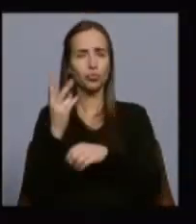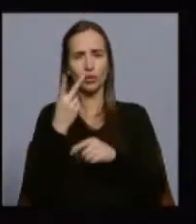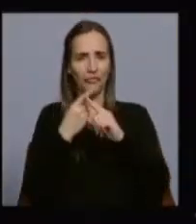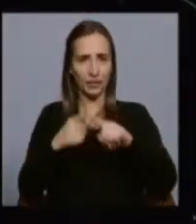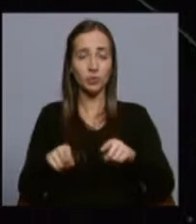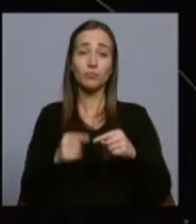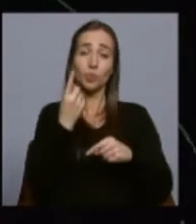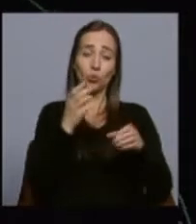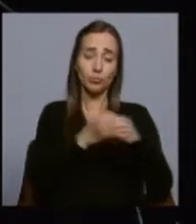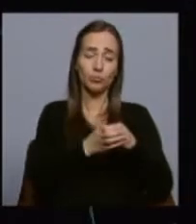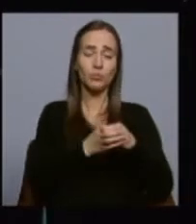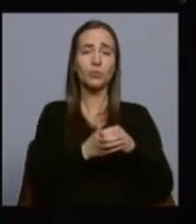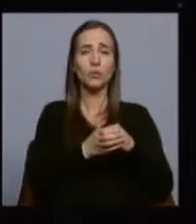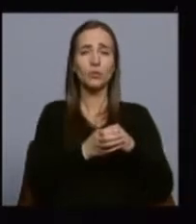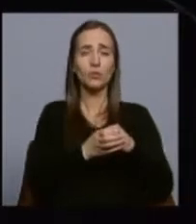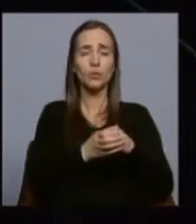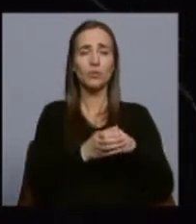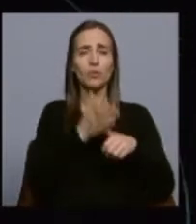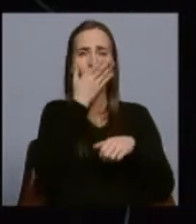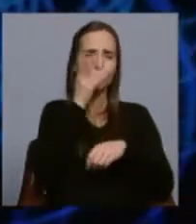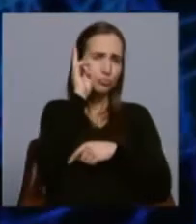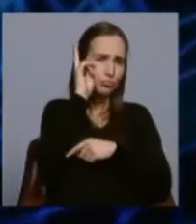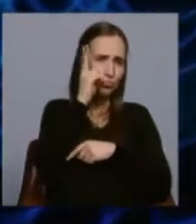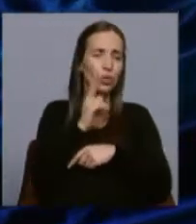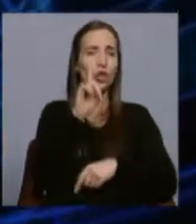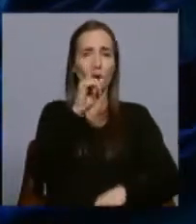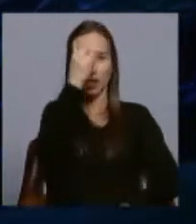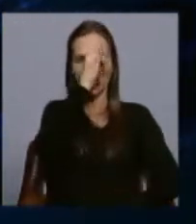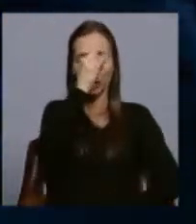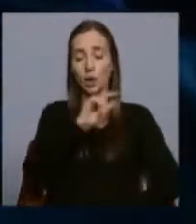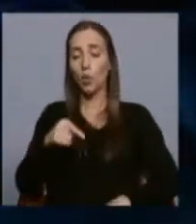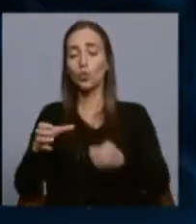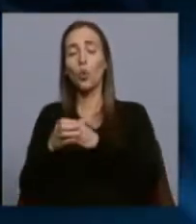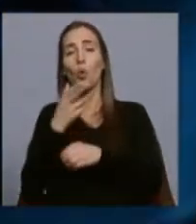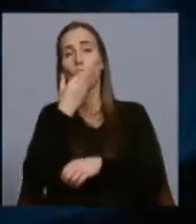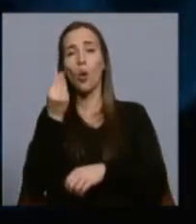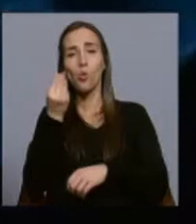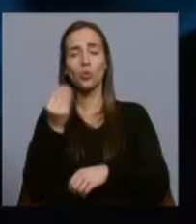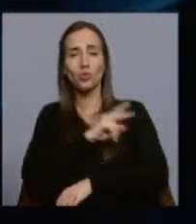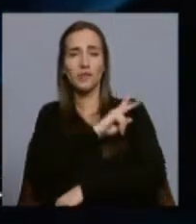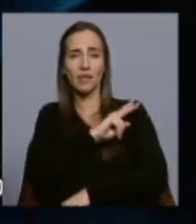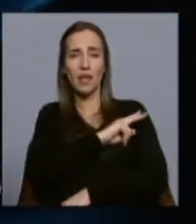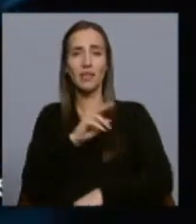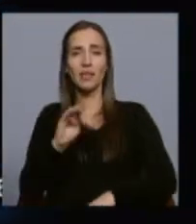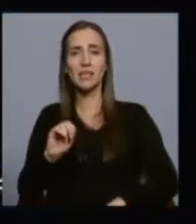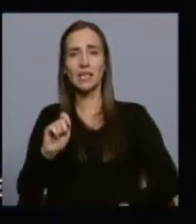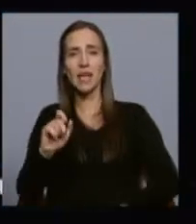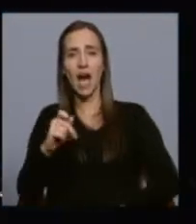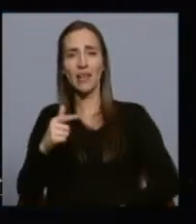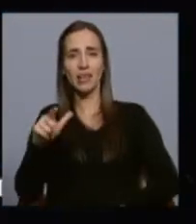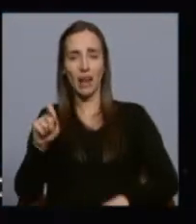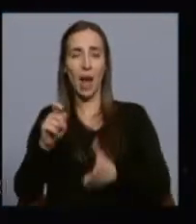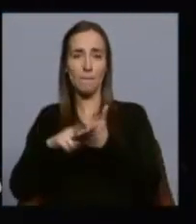comunidade indígena do norte da Argentina e uma outra de estudantes universitários de Seattle. A comunidade indígena eles dividiram em 3